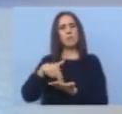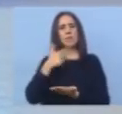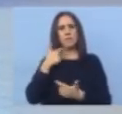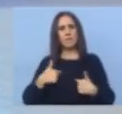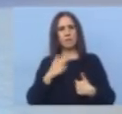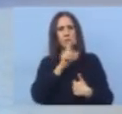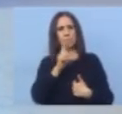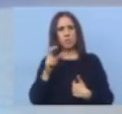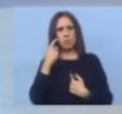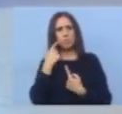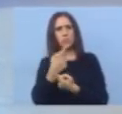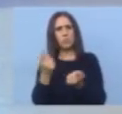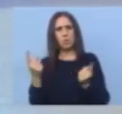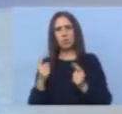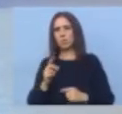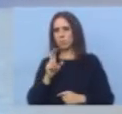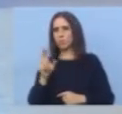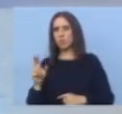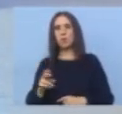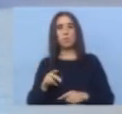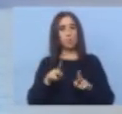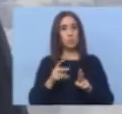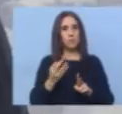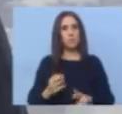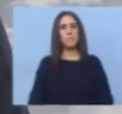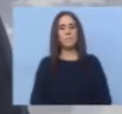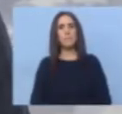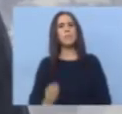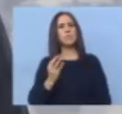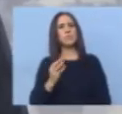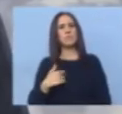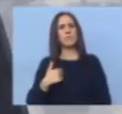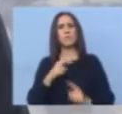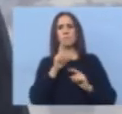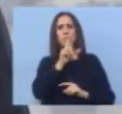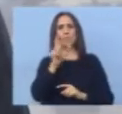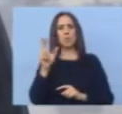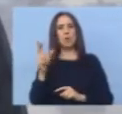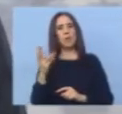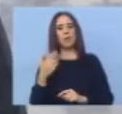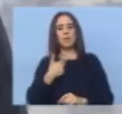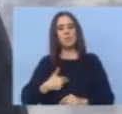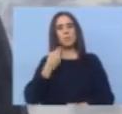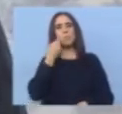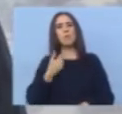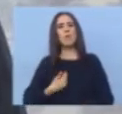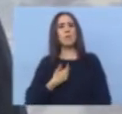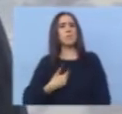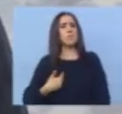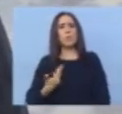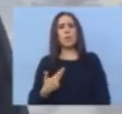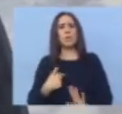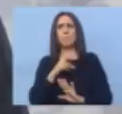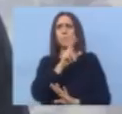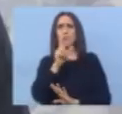em ir anunciar. Foi essa a metodologia proposta? Sim, foi muito essa de missionar, muito como é ser cristão. Ser cristão é ser